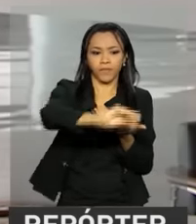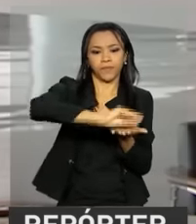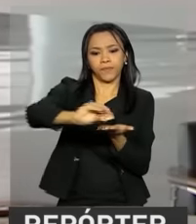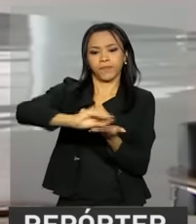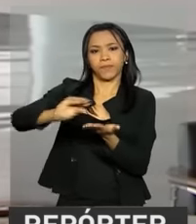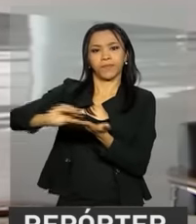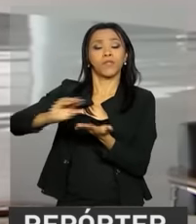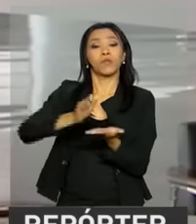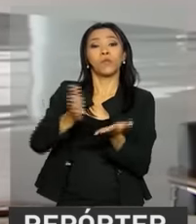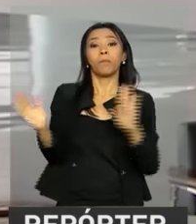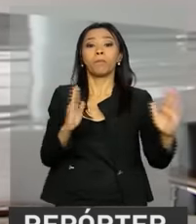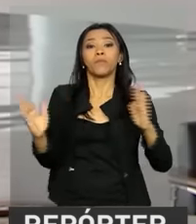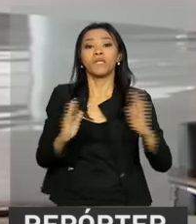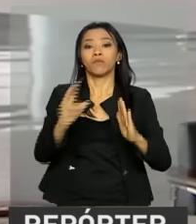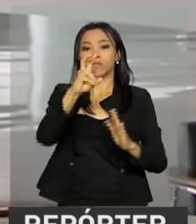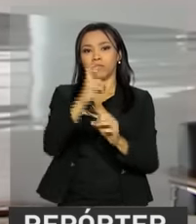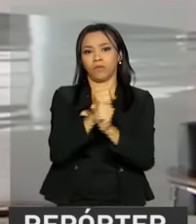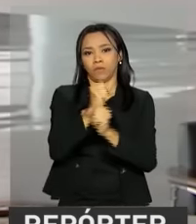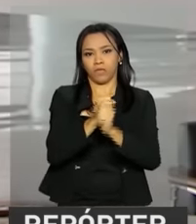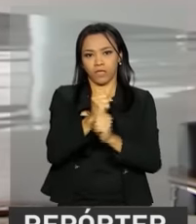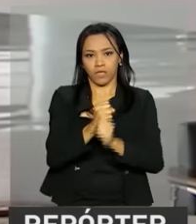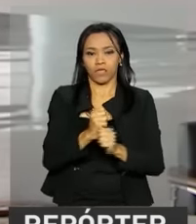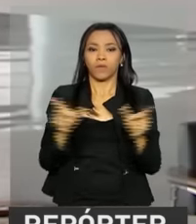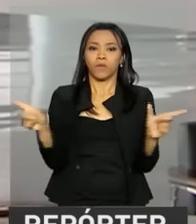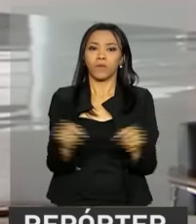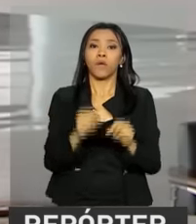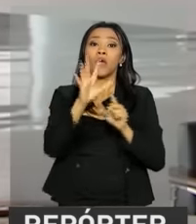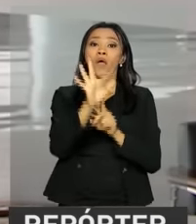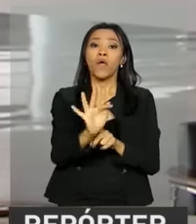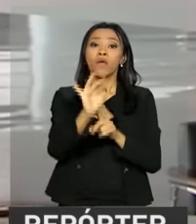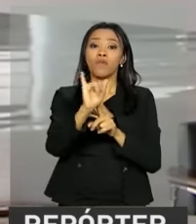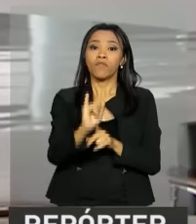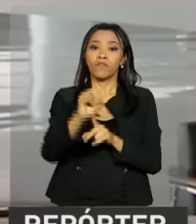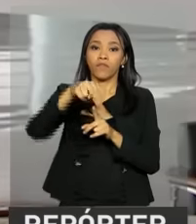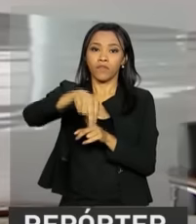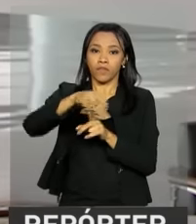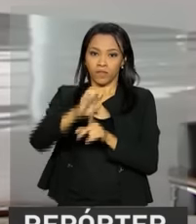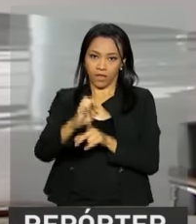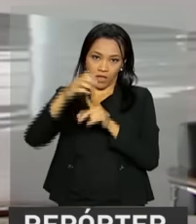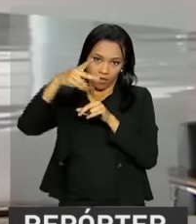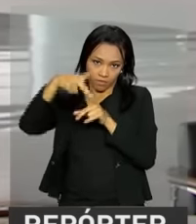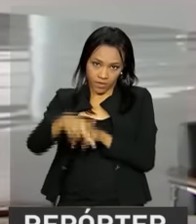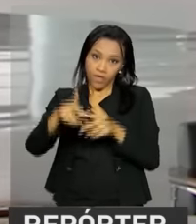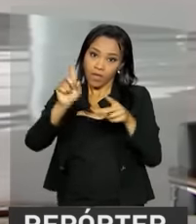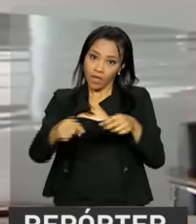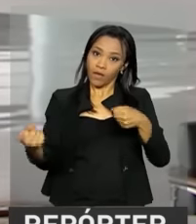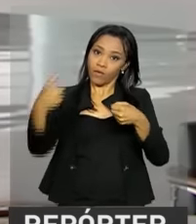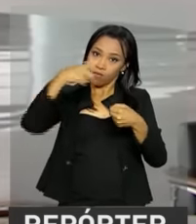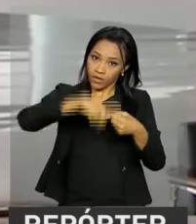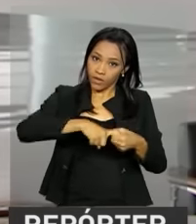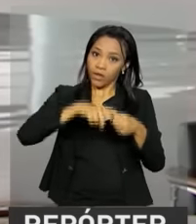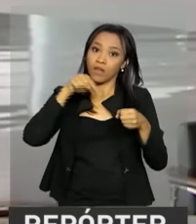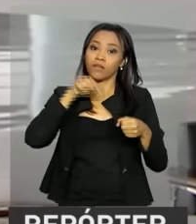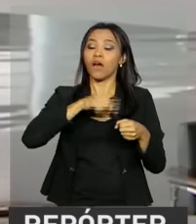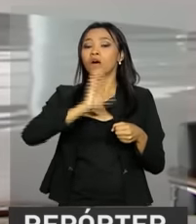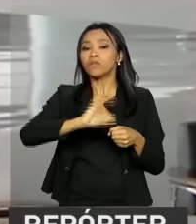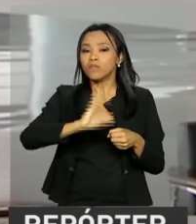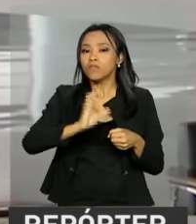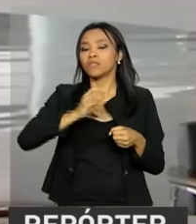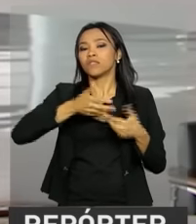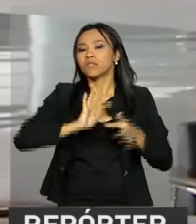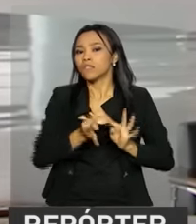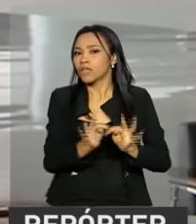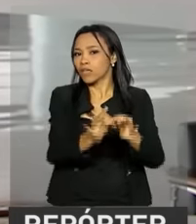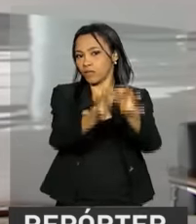longo de 5 anos a fep agência vinculada ao Ministério das ciências tecnologia inovações e comunicações